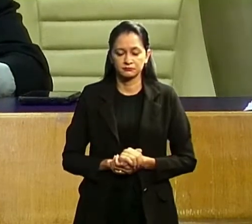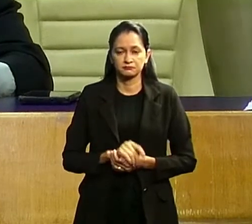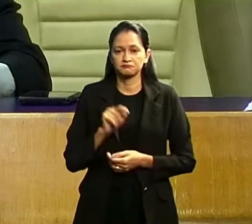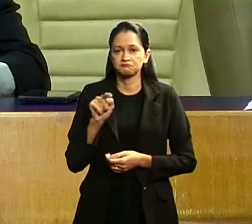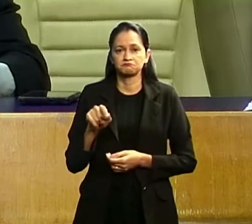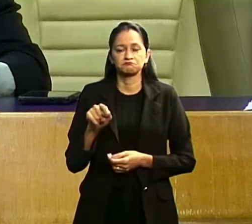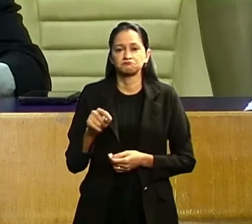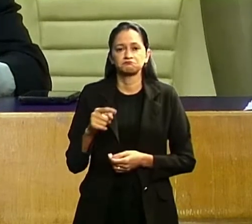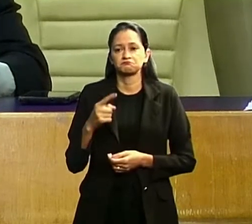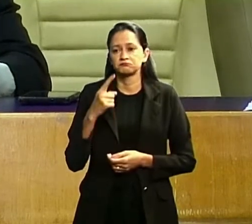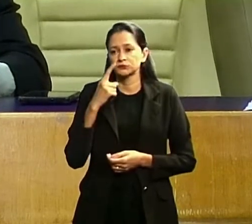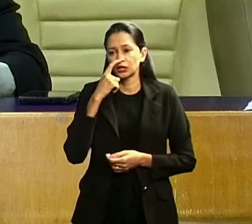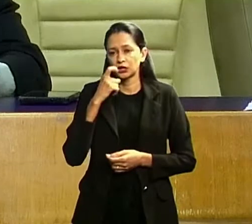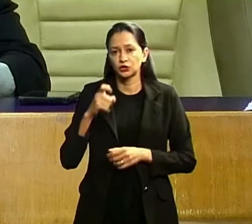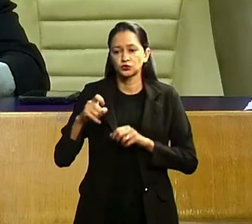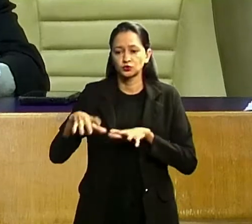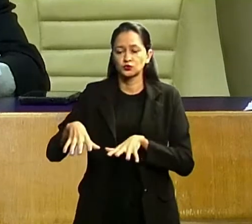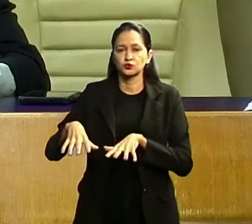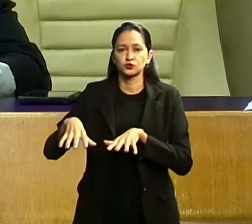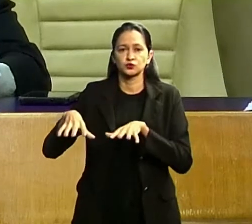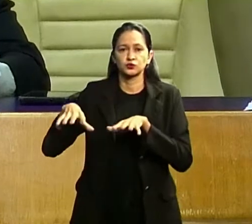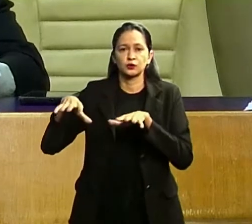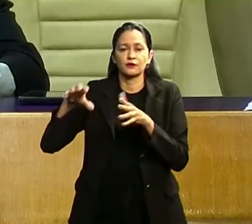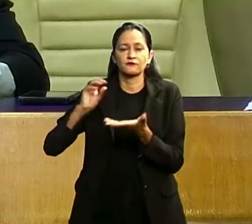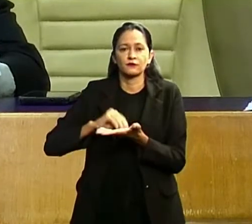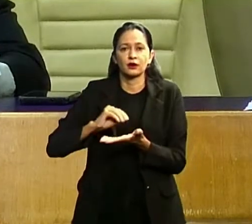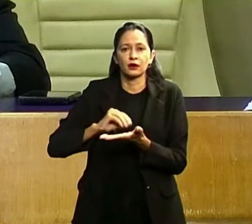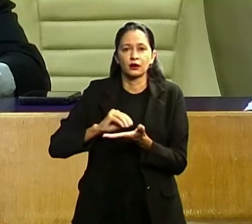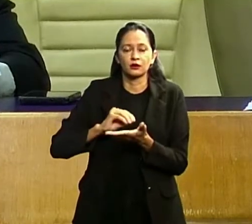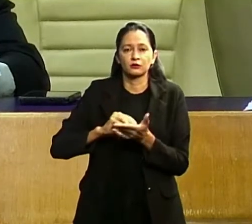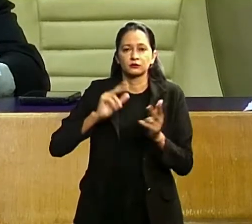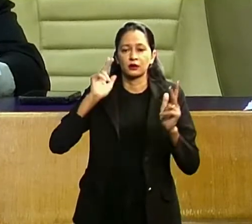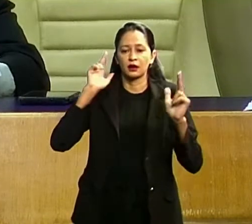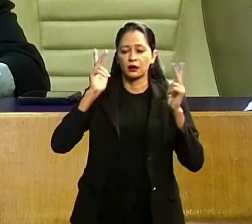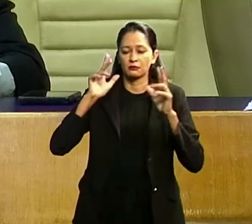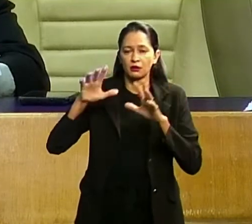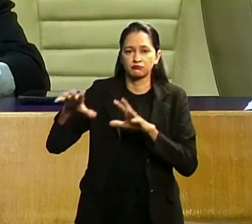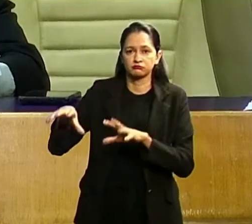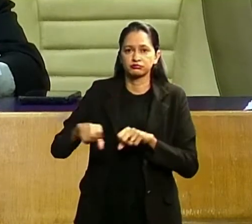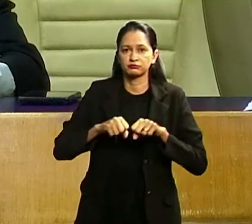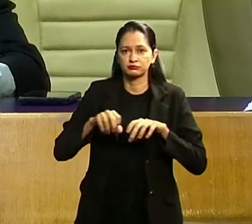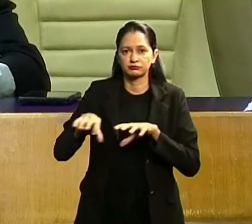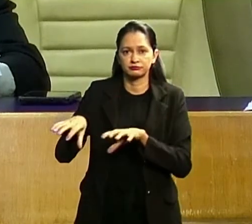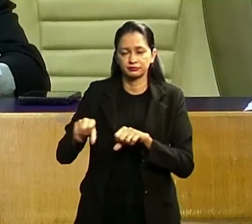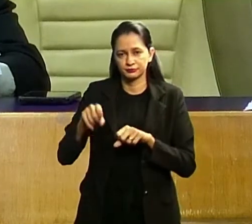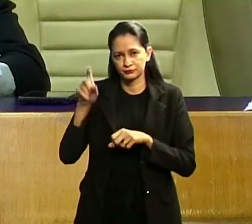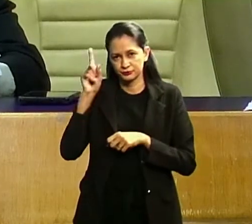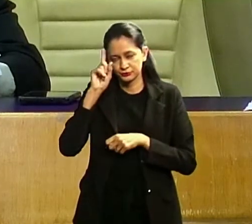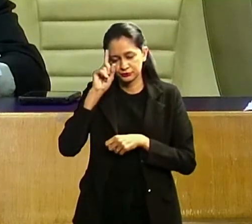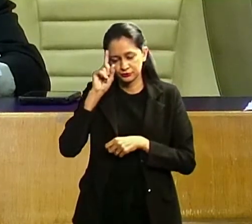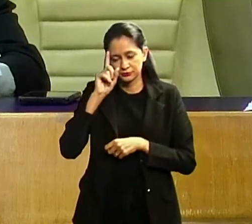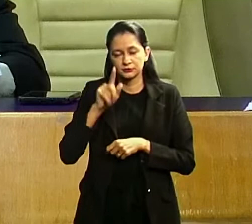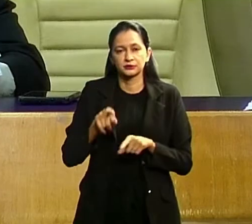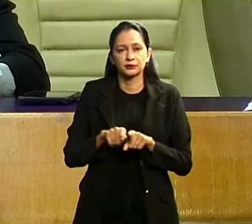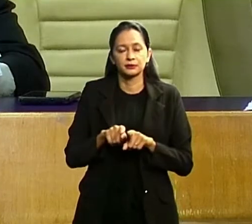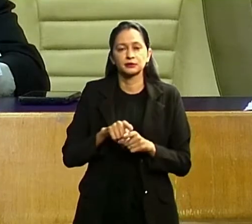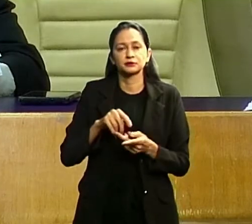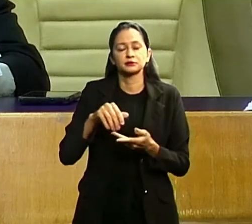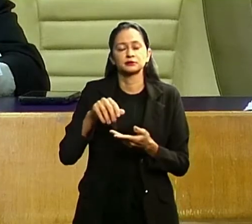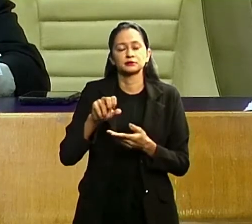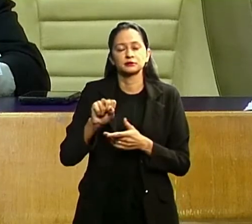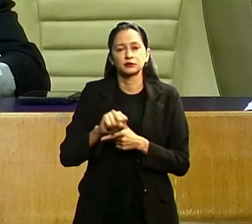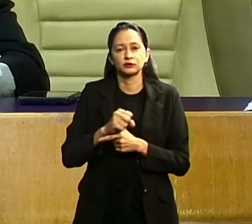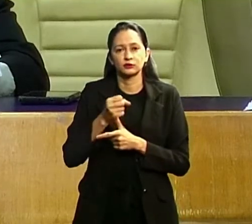estar recolhendo lixo no local, elaborar um projeto de estacionamento em torno da Praça Santa Terezinha, no setor Vila Maria